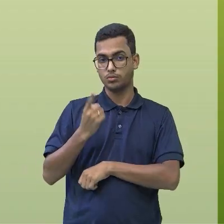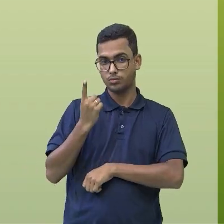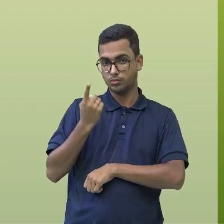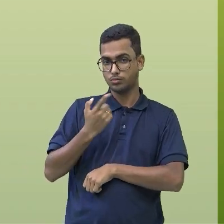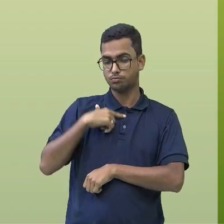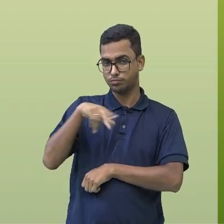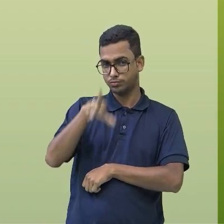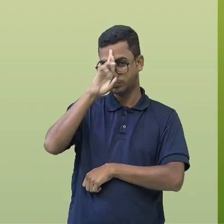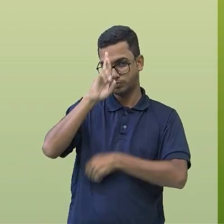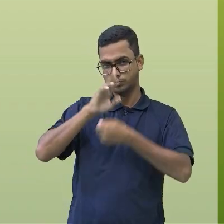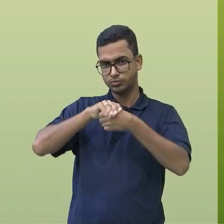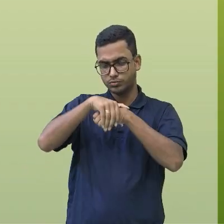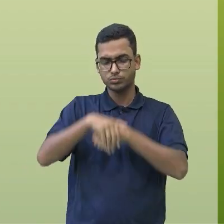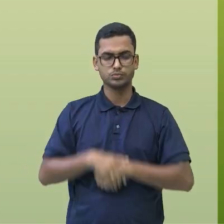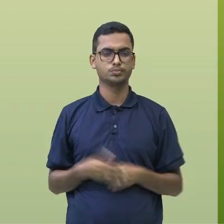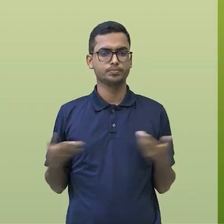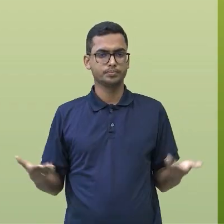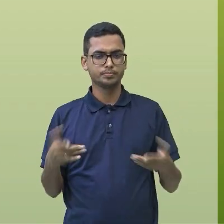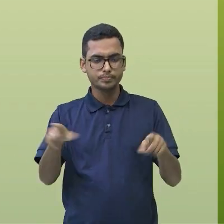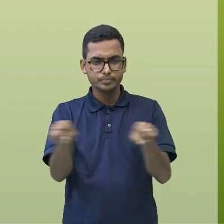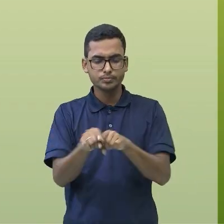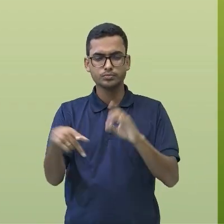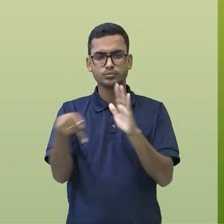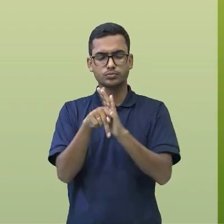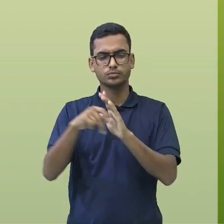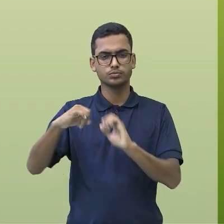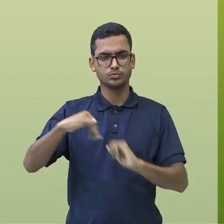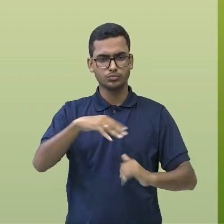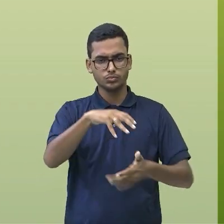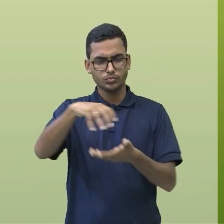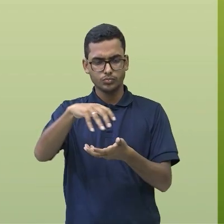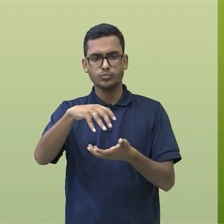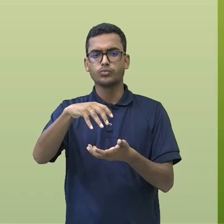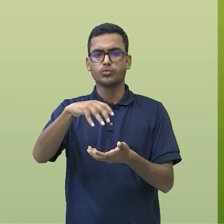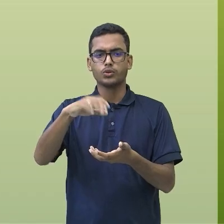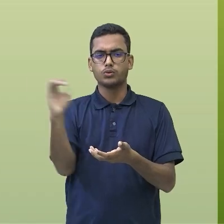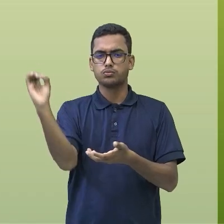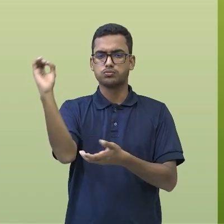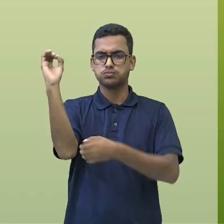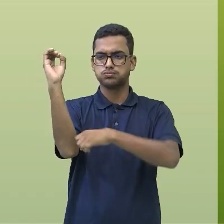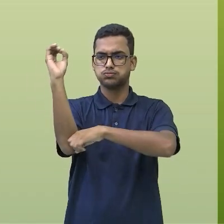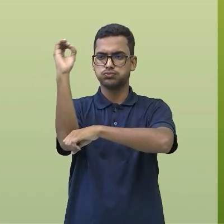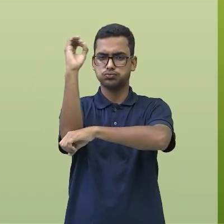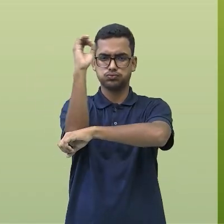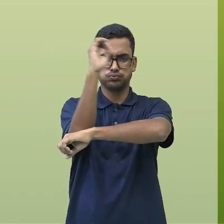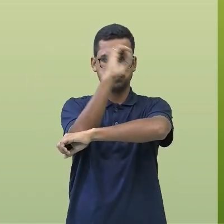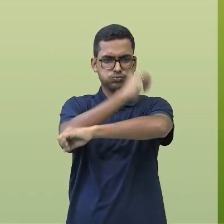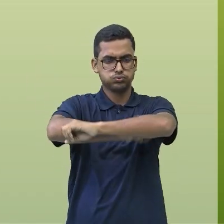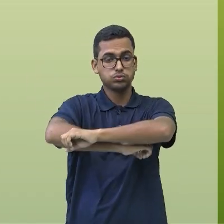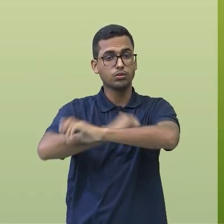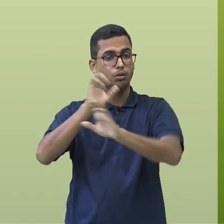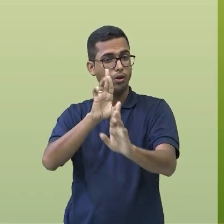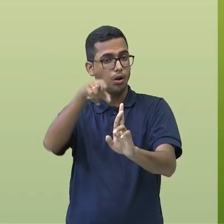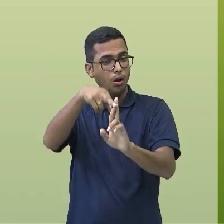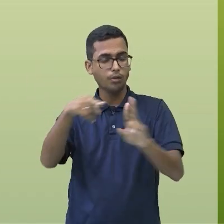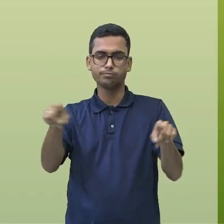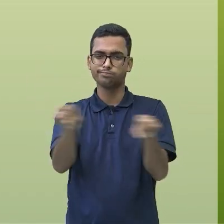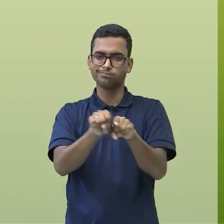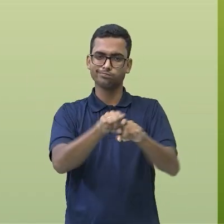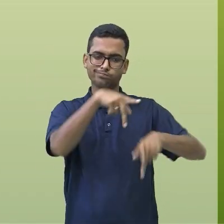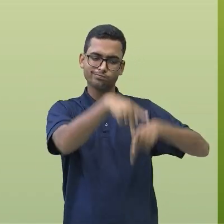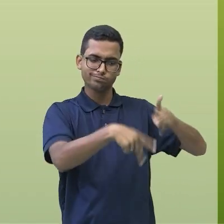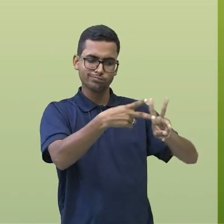O movimento aparente do Sol também era utilizado como referência. Os tupis-guaranis determinam